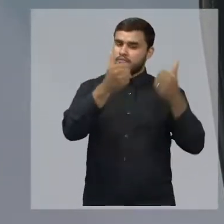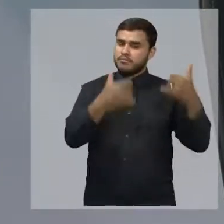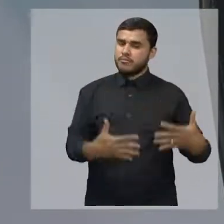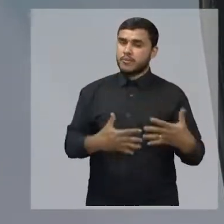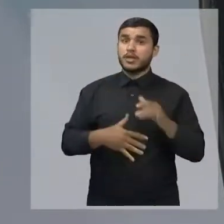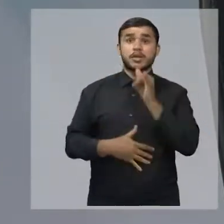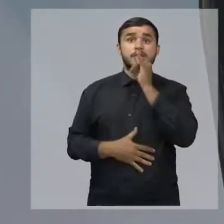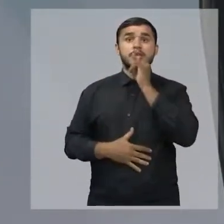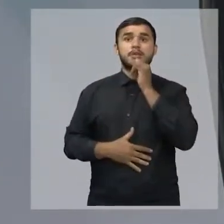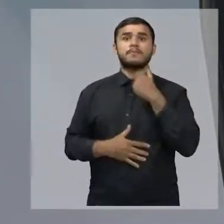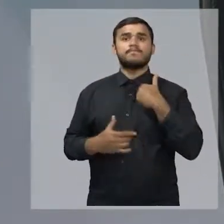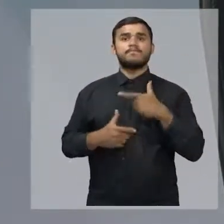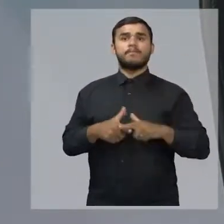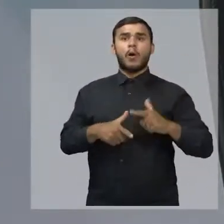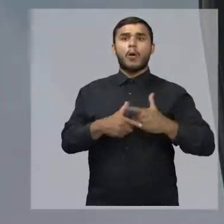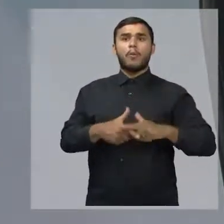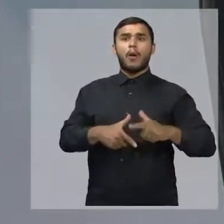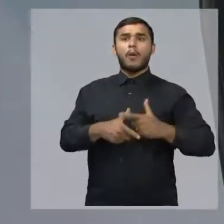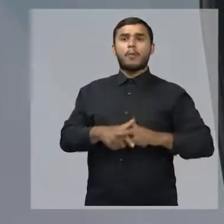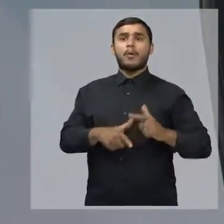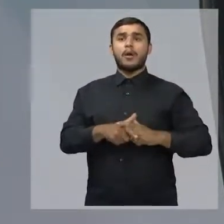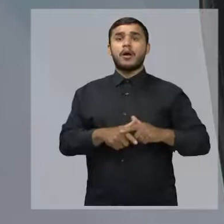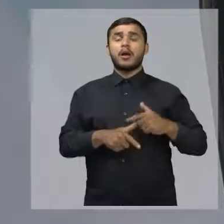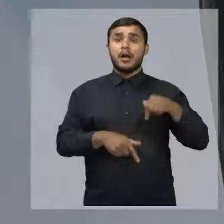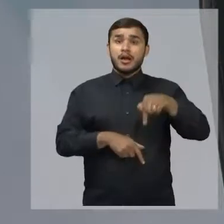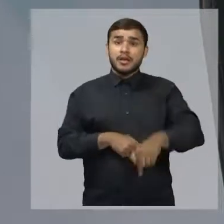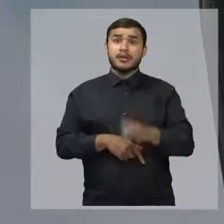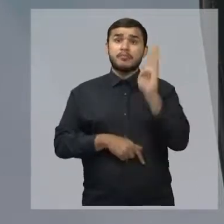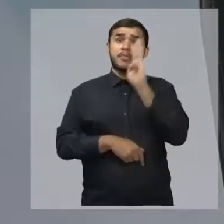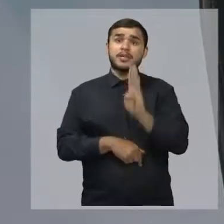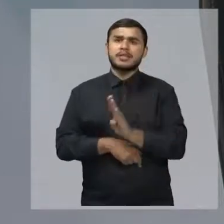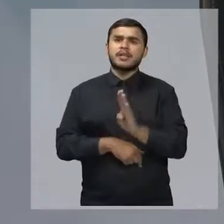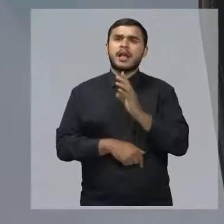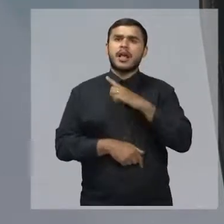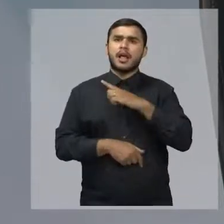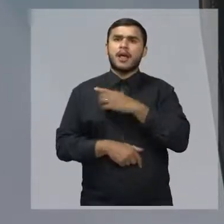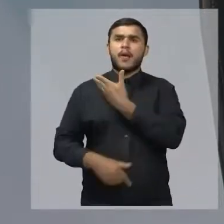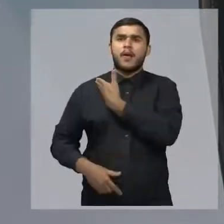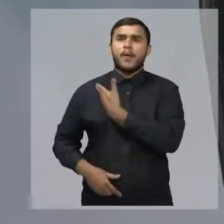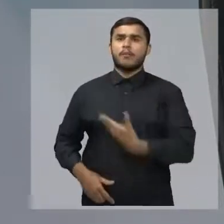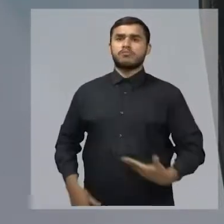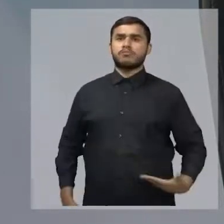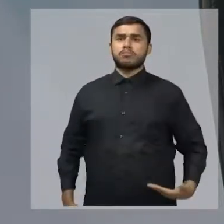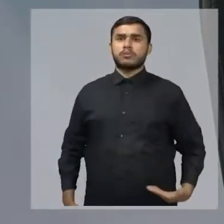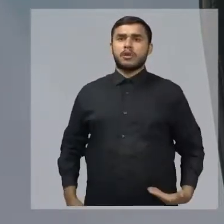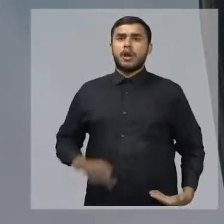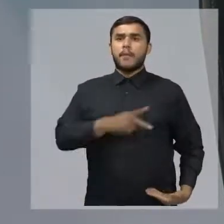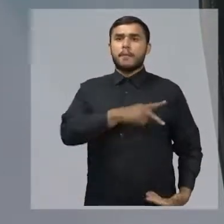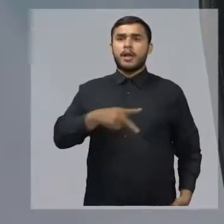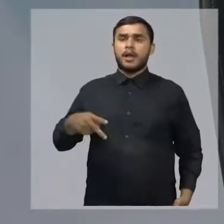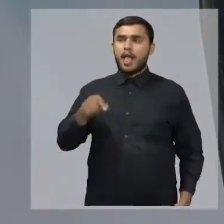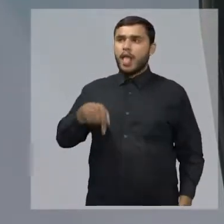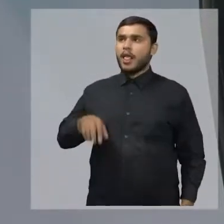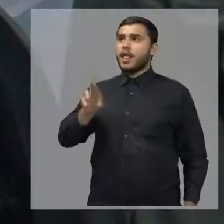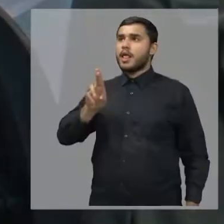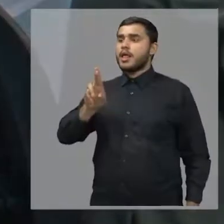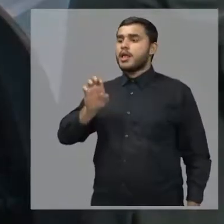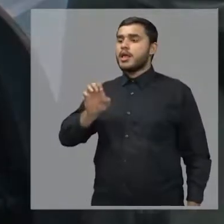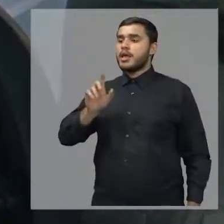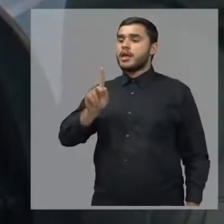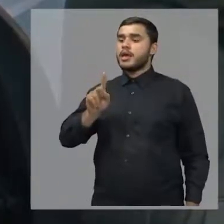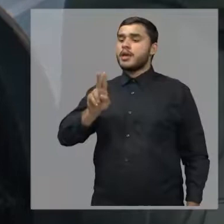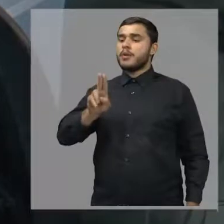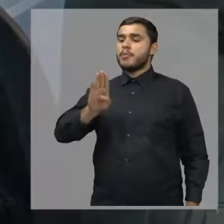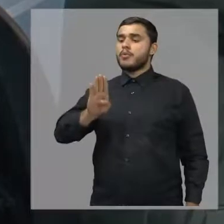superamos também os nossos problemas históricos, nós não somos republicanos. A gente ainda tem, né, a presença da família, e